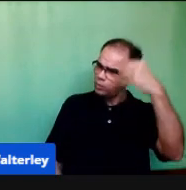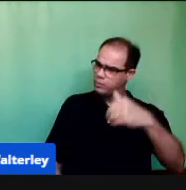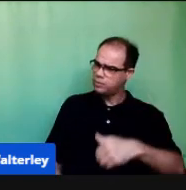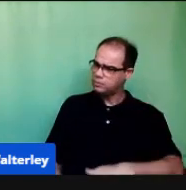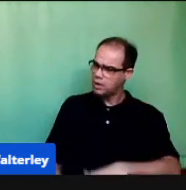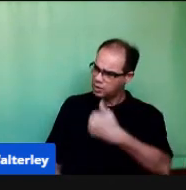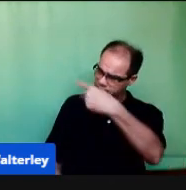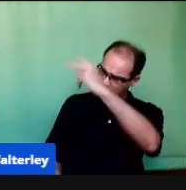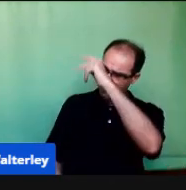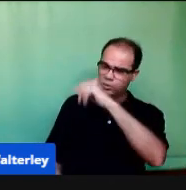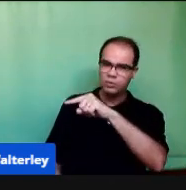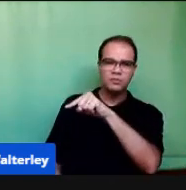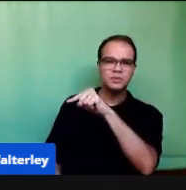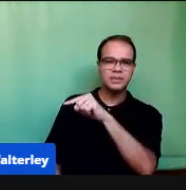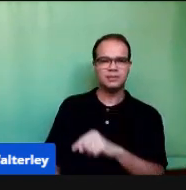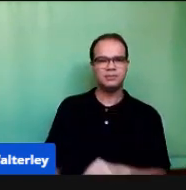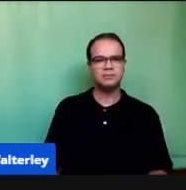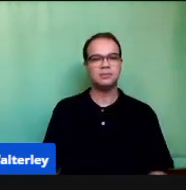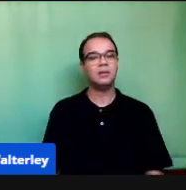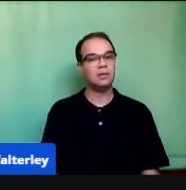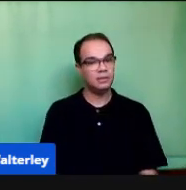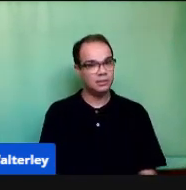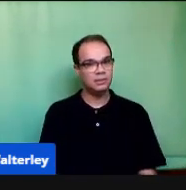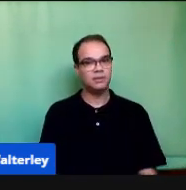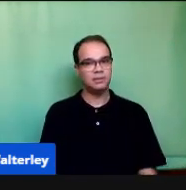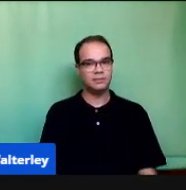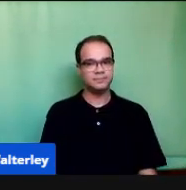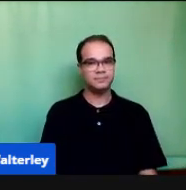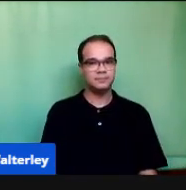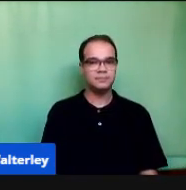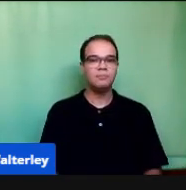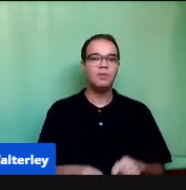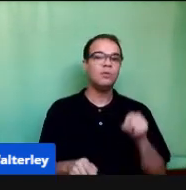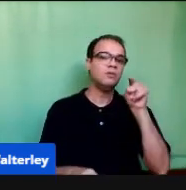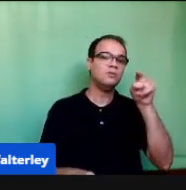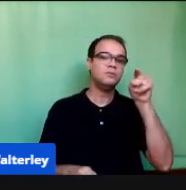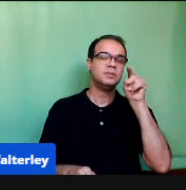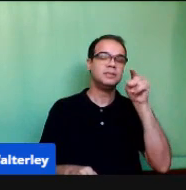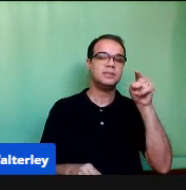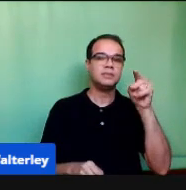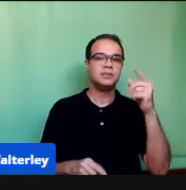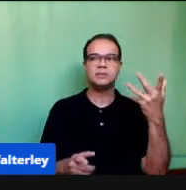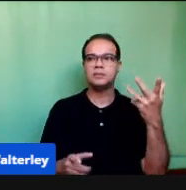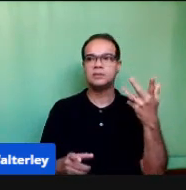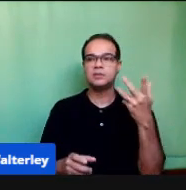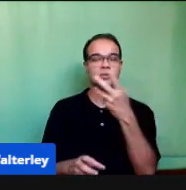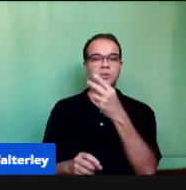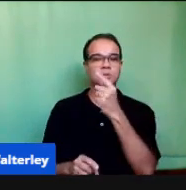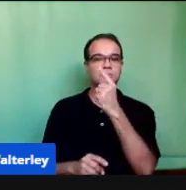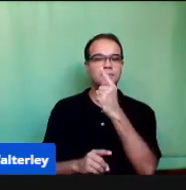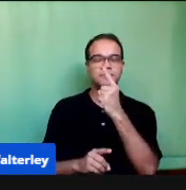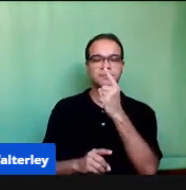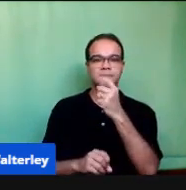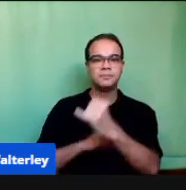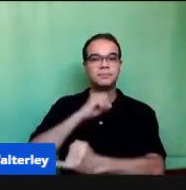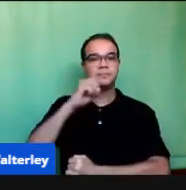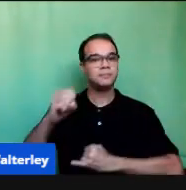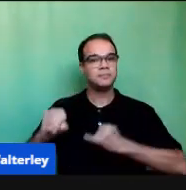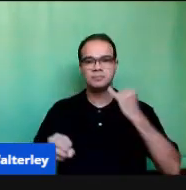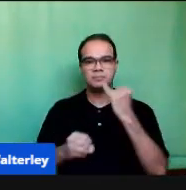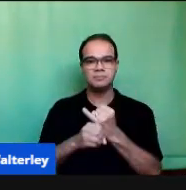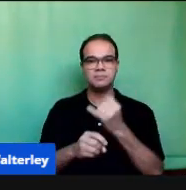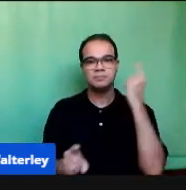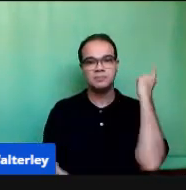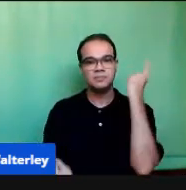adolescente. E eu quero assim dizer aonde vocês podem procurar mais informações. No governo do estado, nós temos